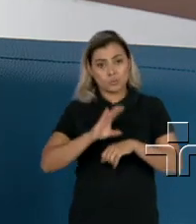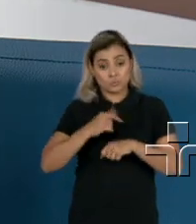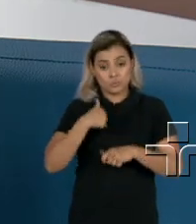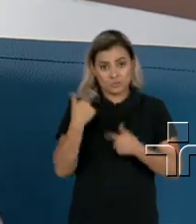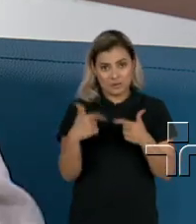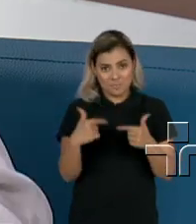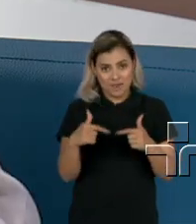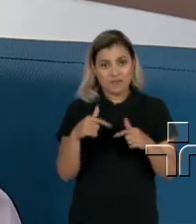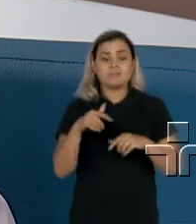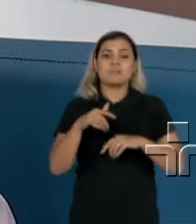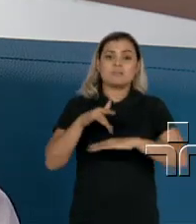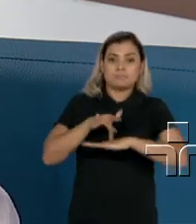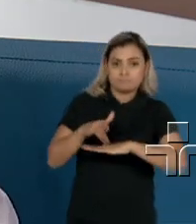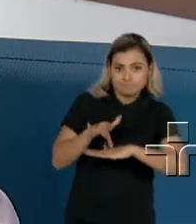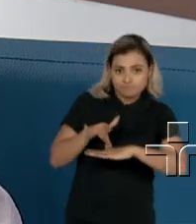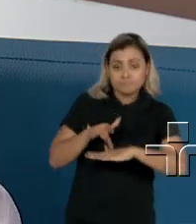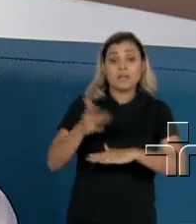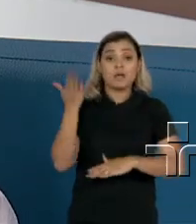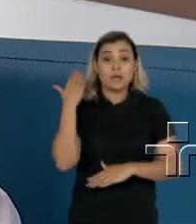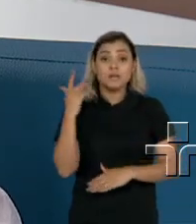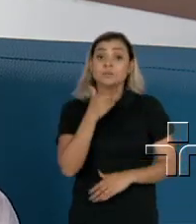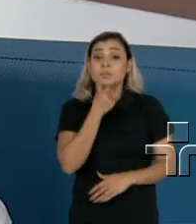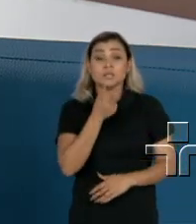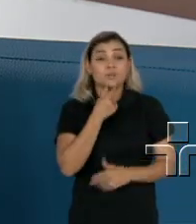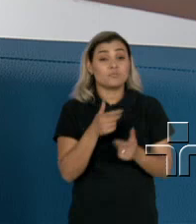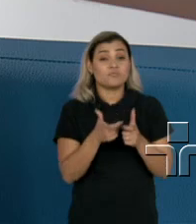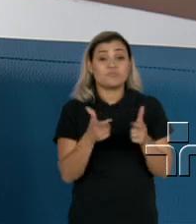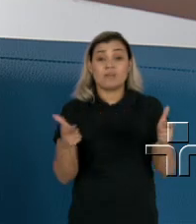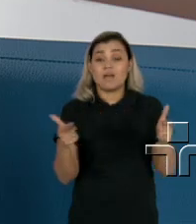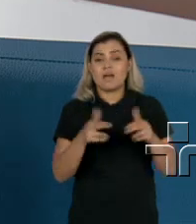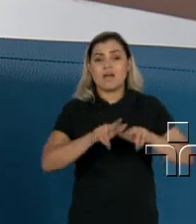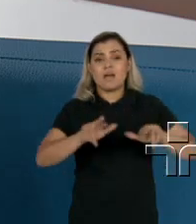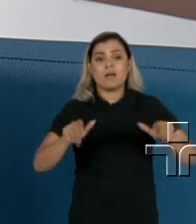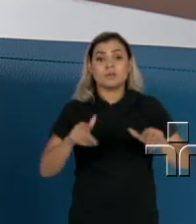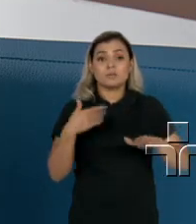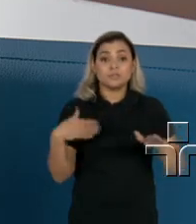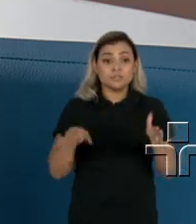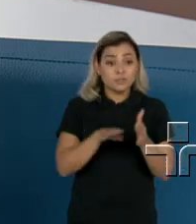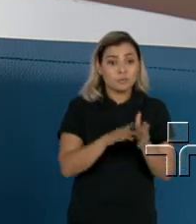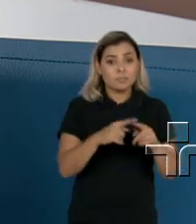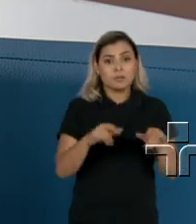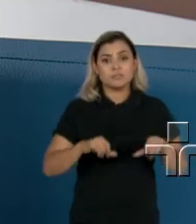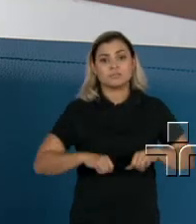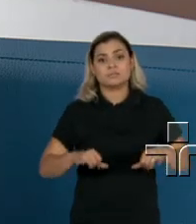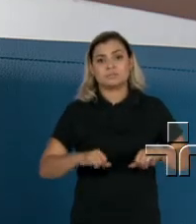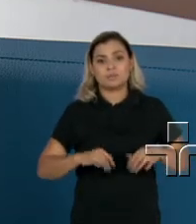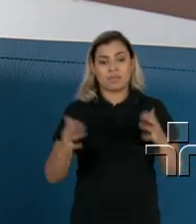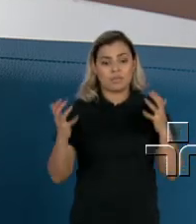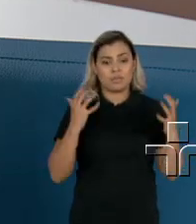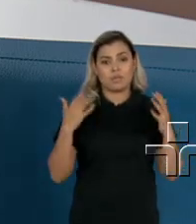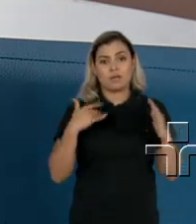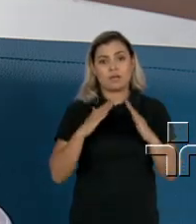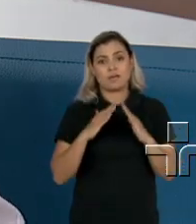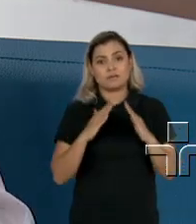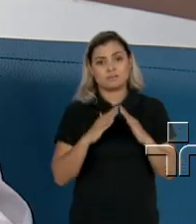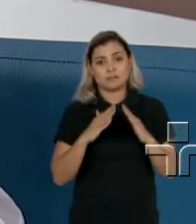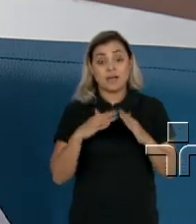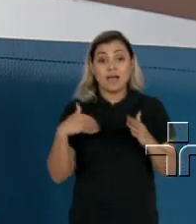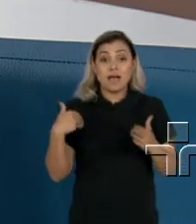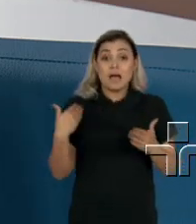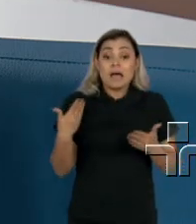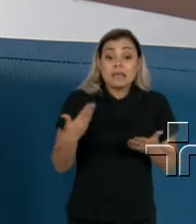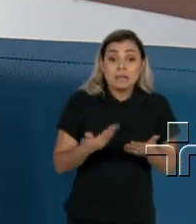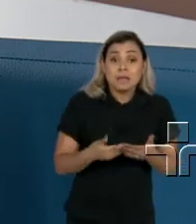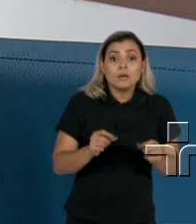o trabalho já teve muito menino que chegou lá mas aqui sofreu demais em casa até que